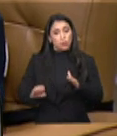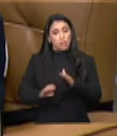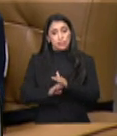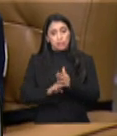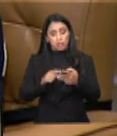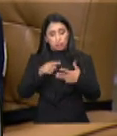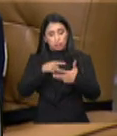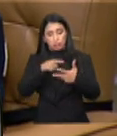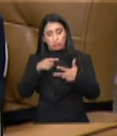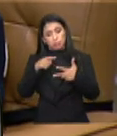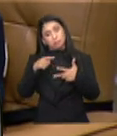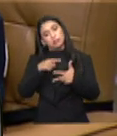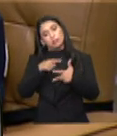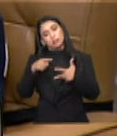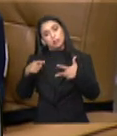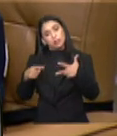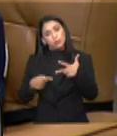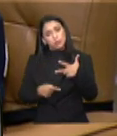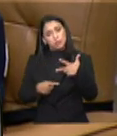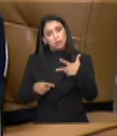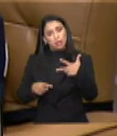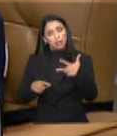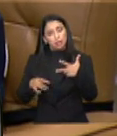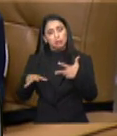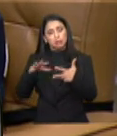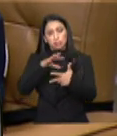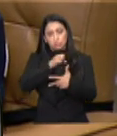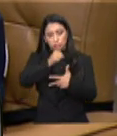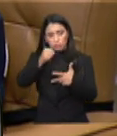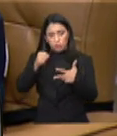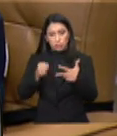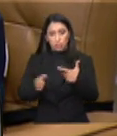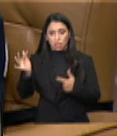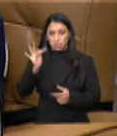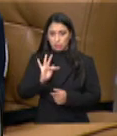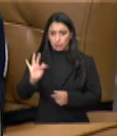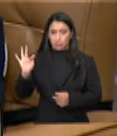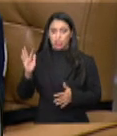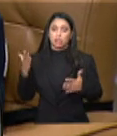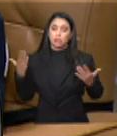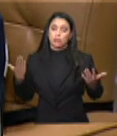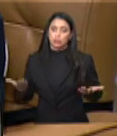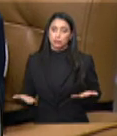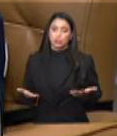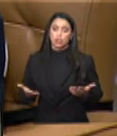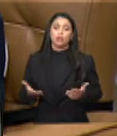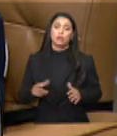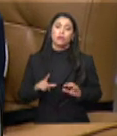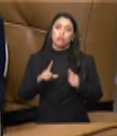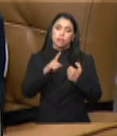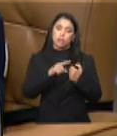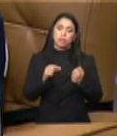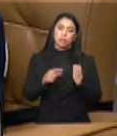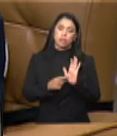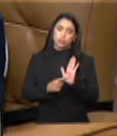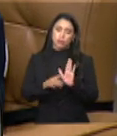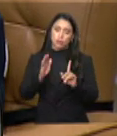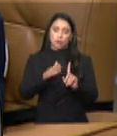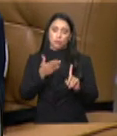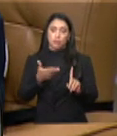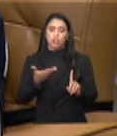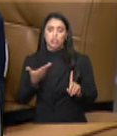níveis político-administrativos da nossa federação. E esse dispositivo também, senhora presidente,